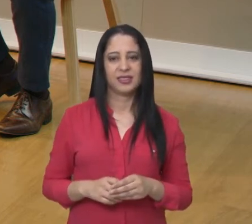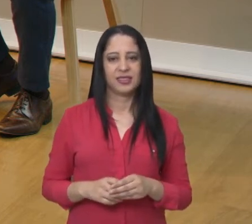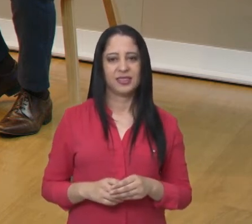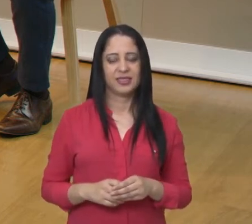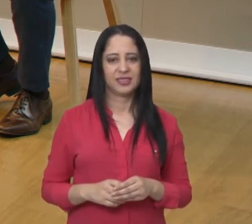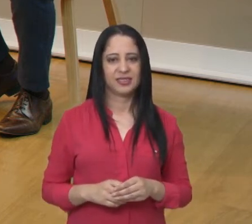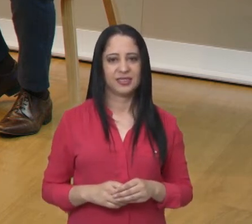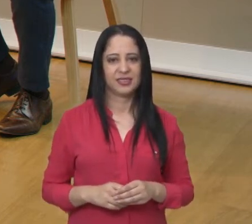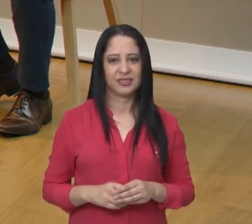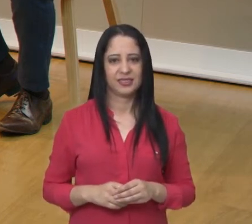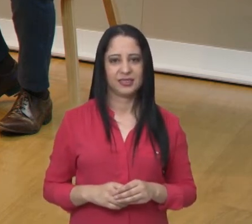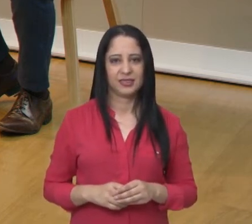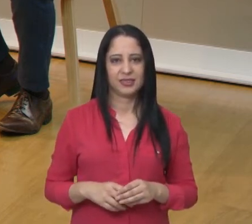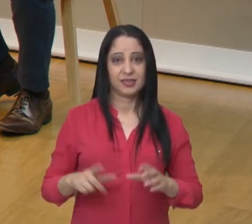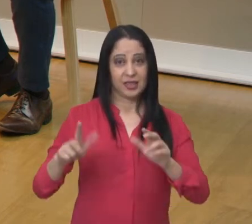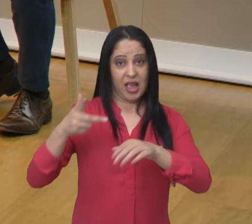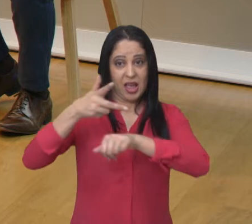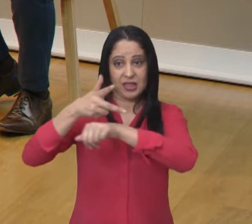pegar?